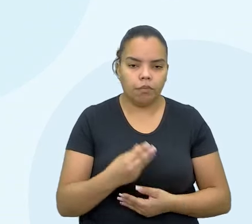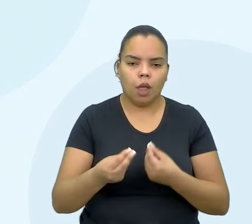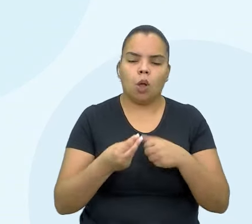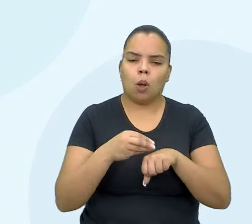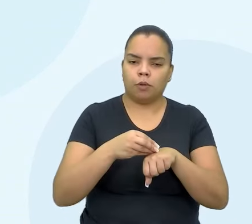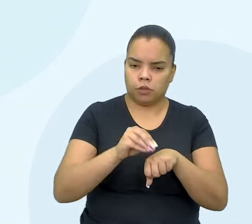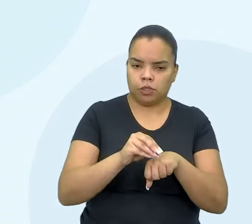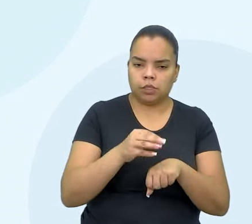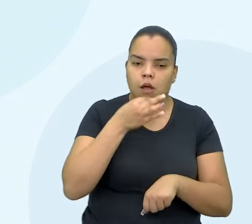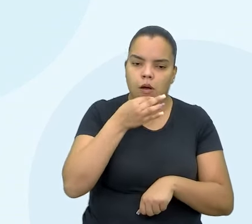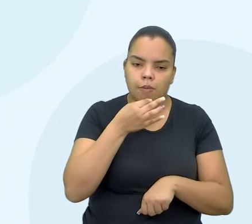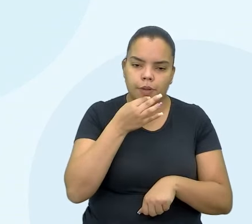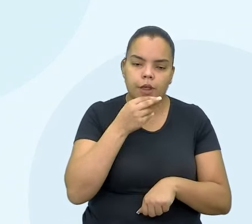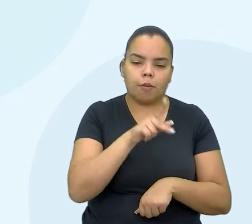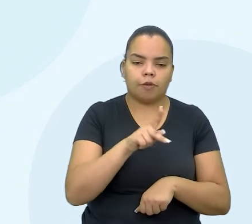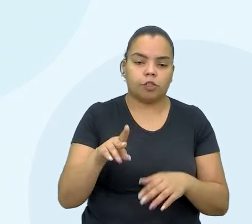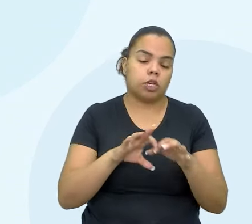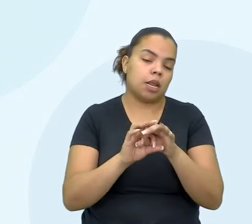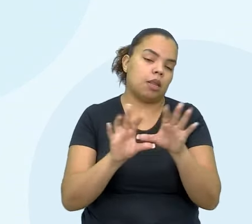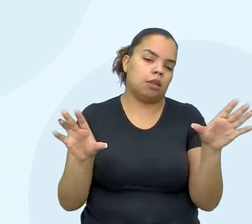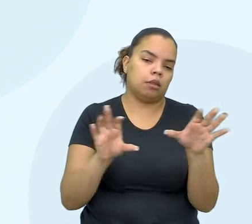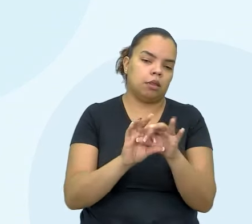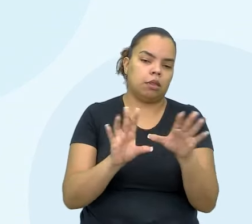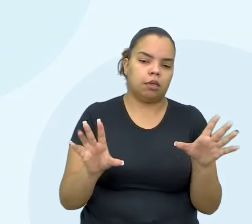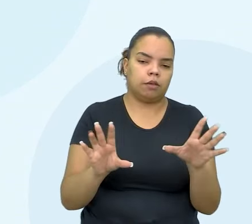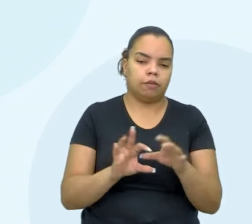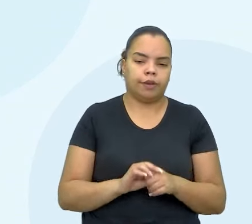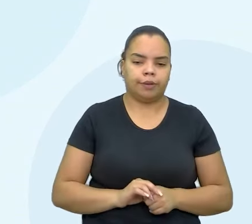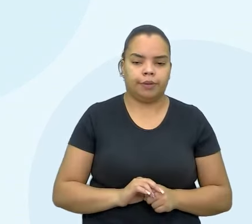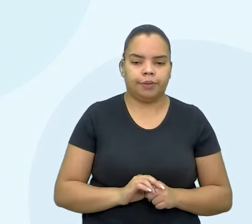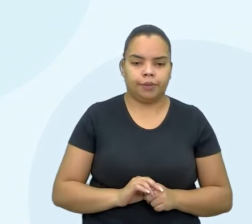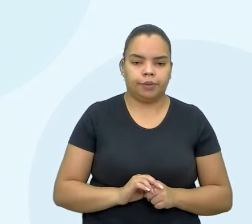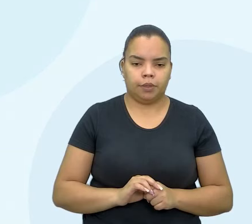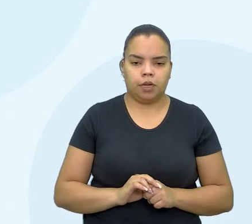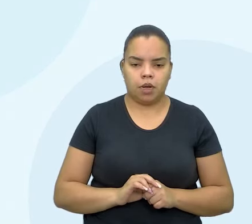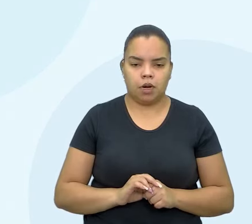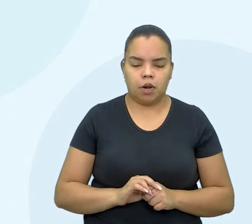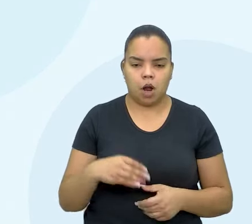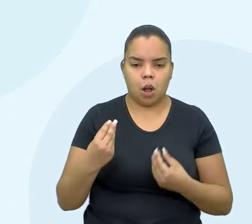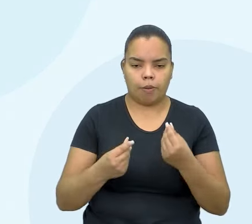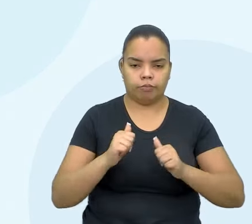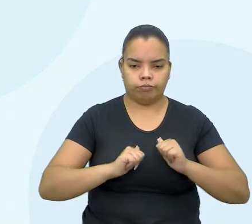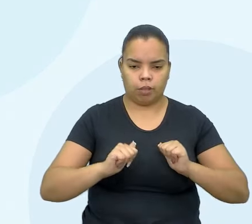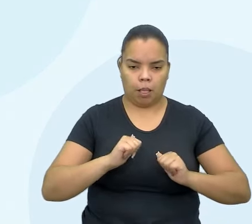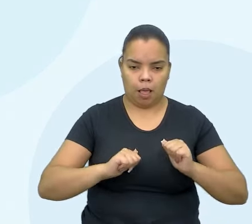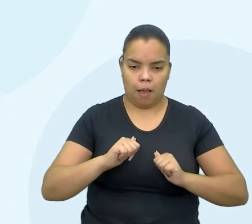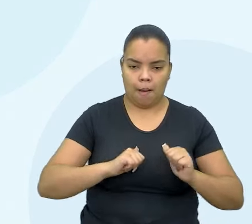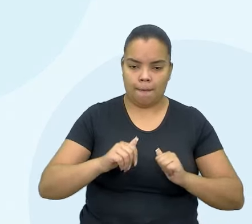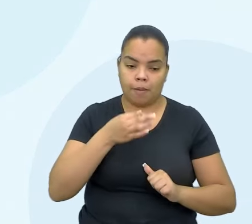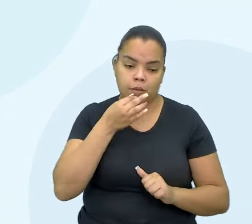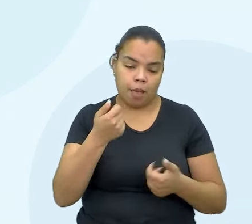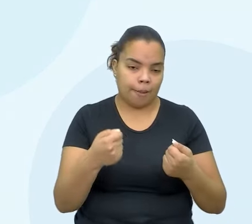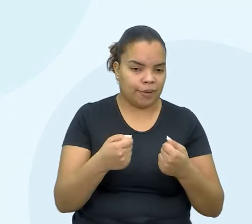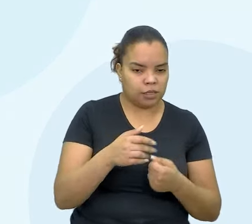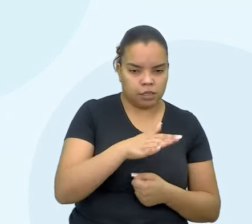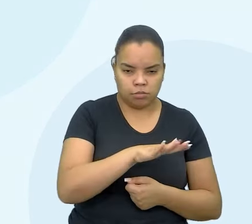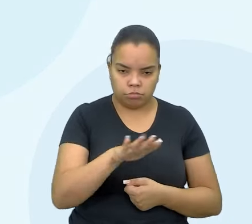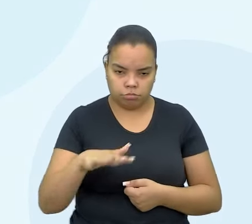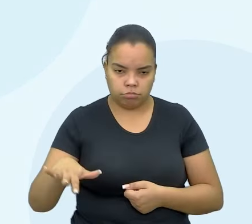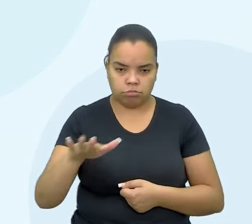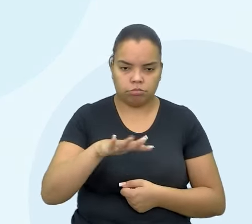sugestão, o professor tem a liberdade aí de aplicar aí as avaliações conforme a sua necessidade,